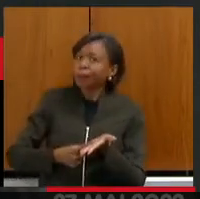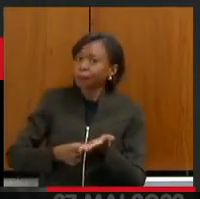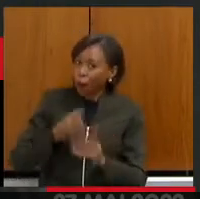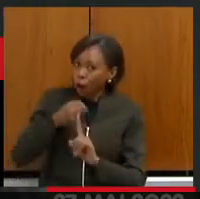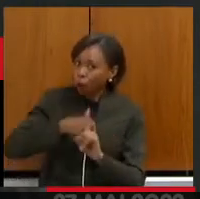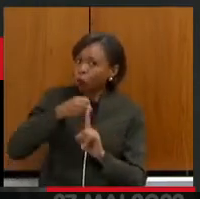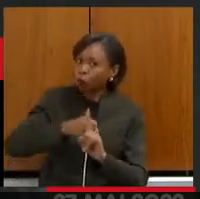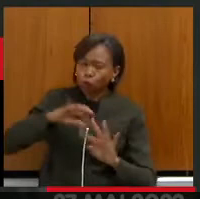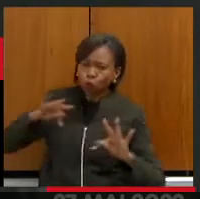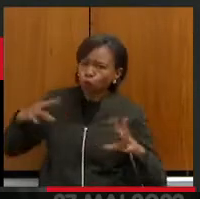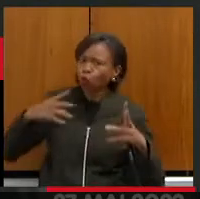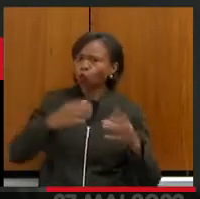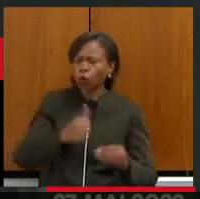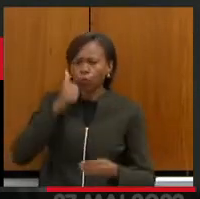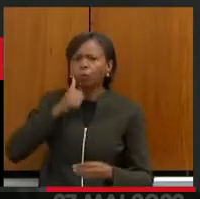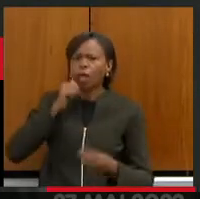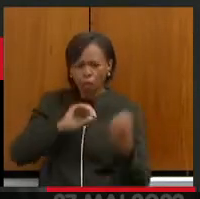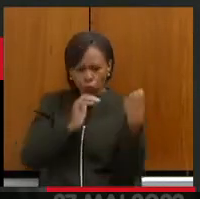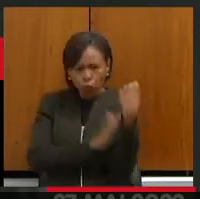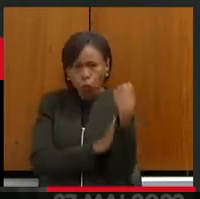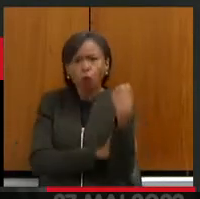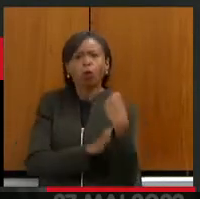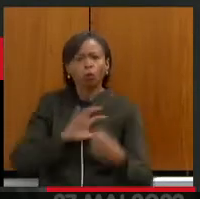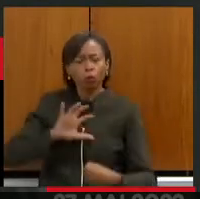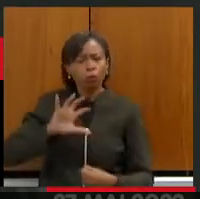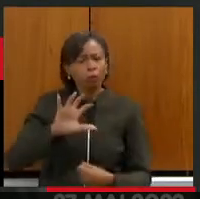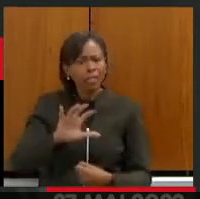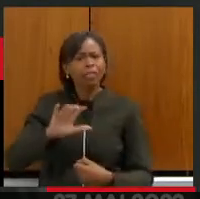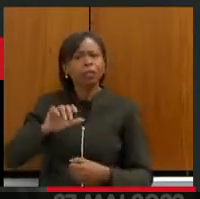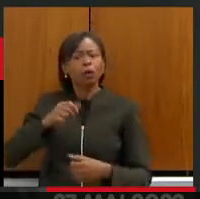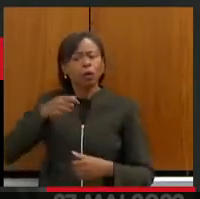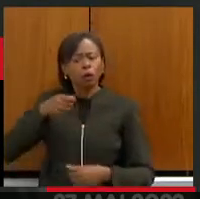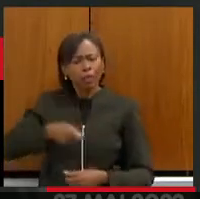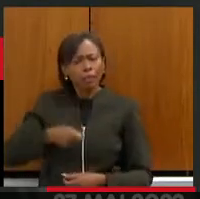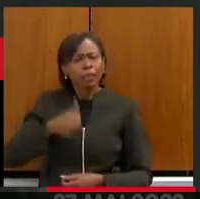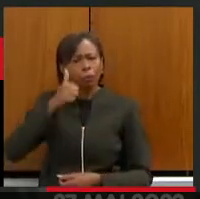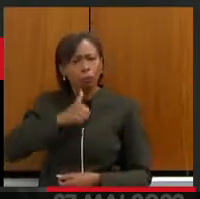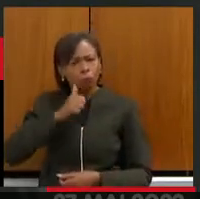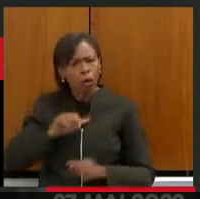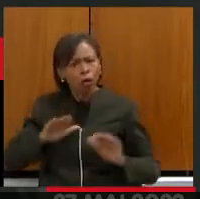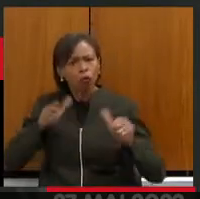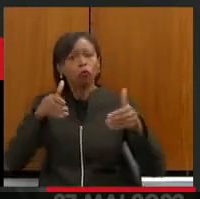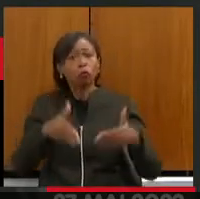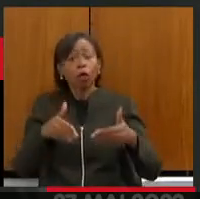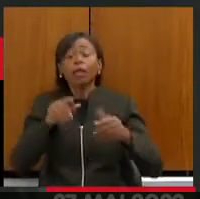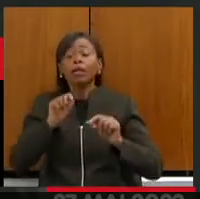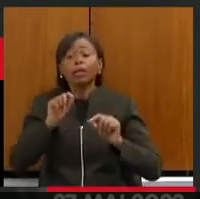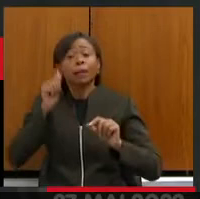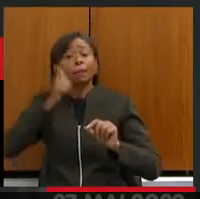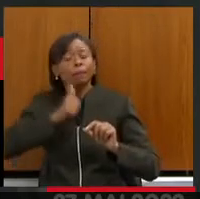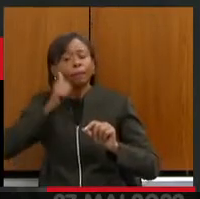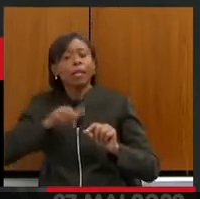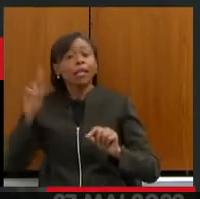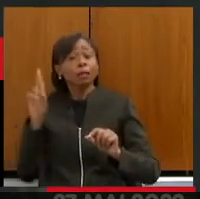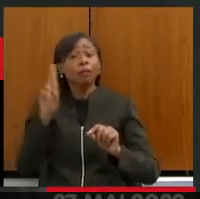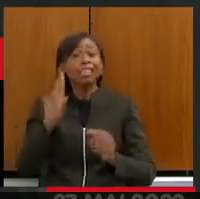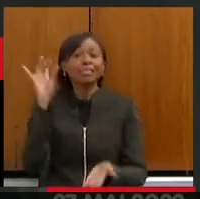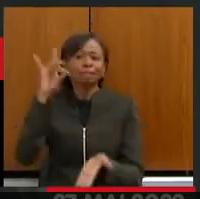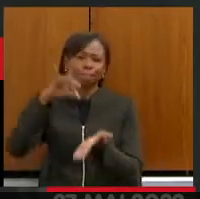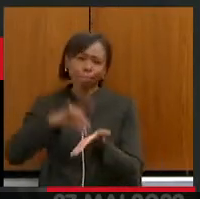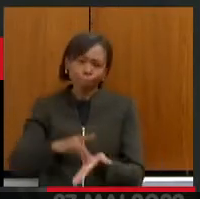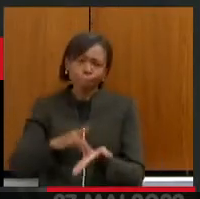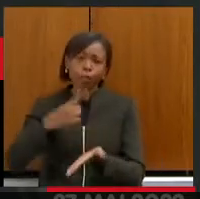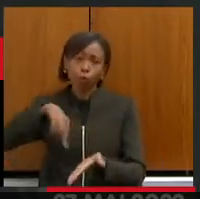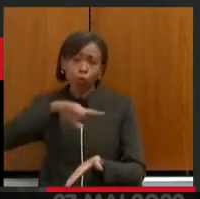que tenham feminismo emancipacionista que tem um feminismo que agregue e que essas mulheres gente não tenhamos mulheres que nos representem de fato